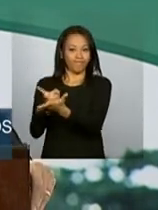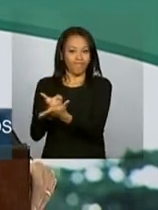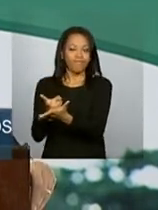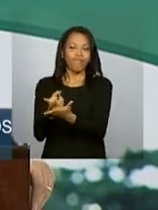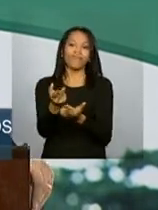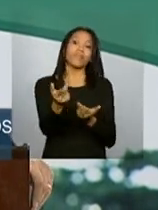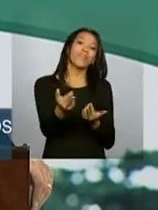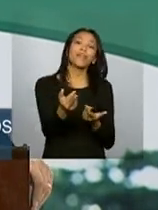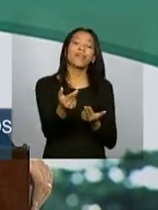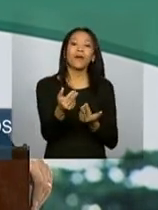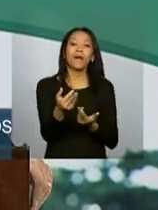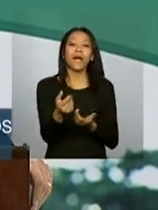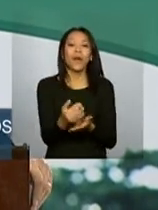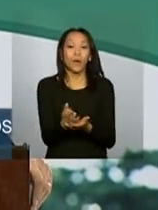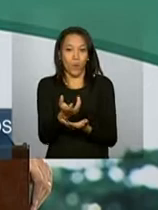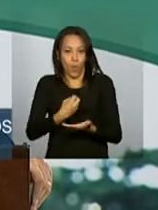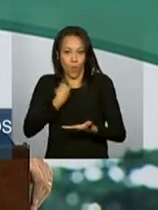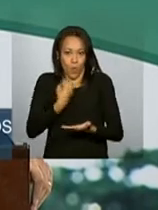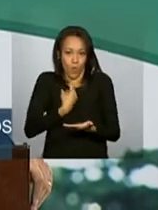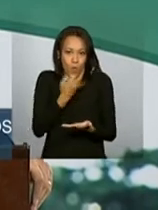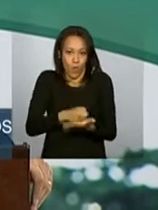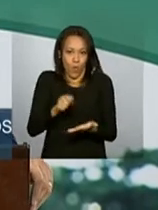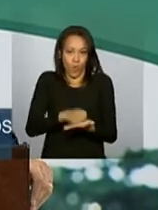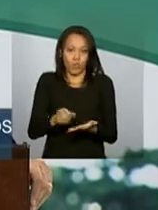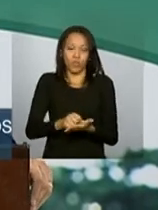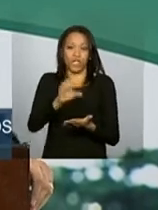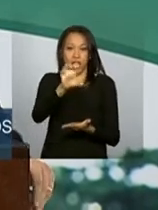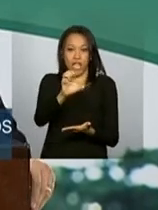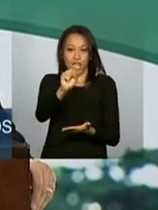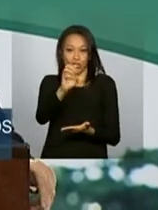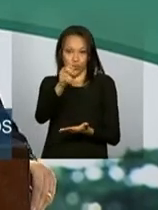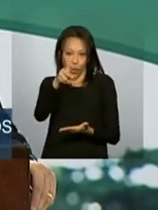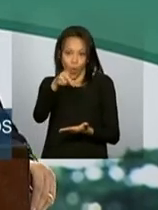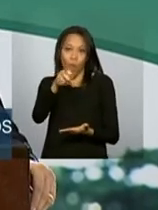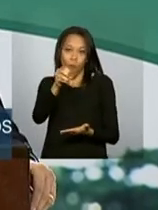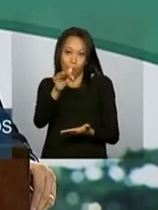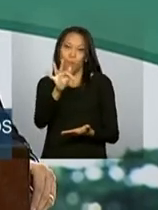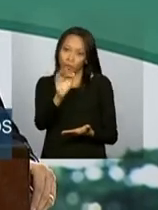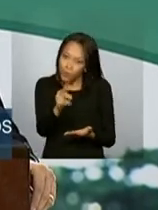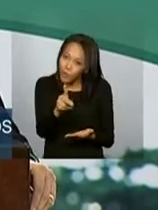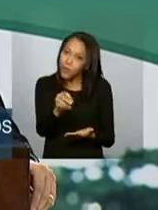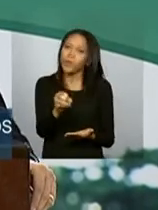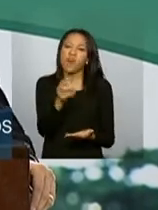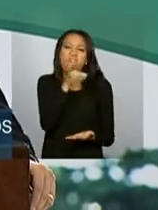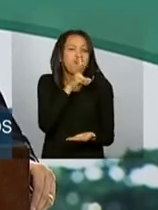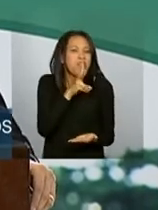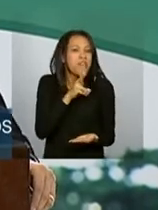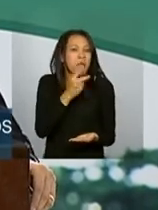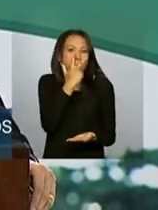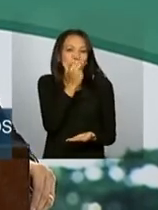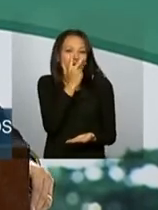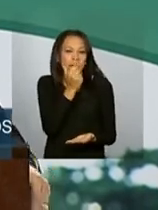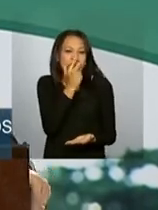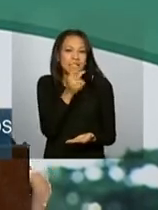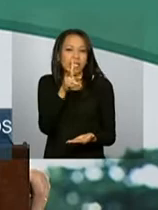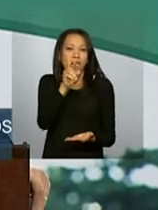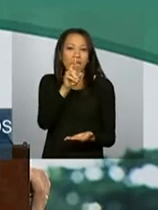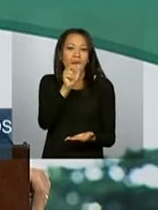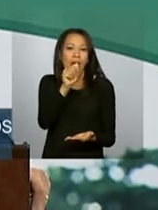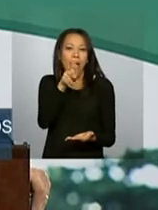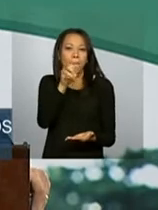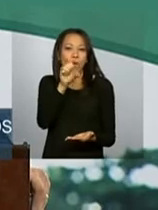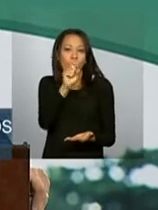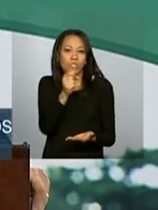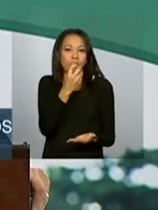diria a fábula de Esopo, o velho são as raposas,